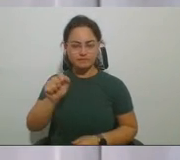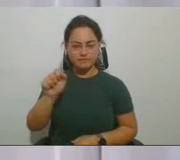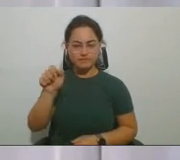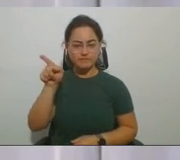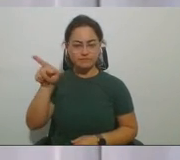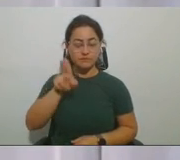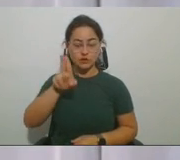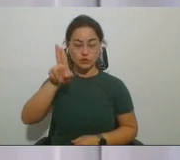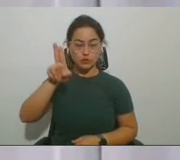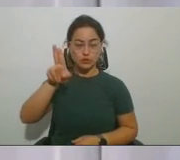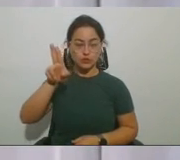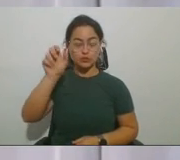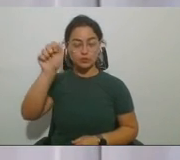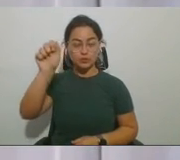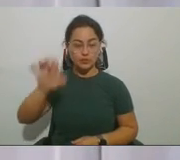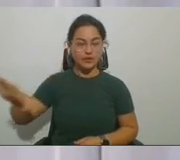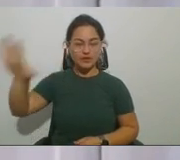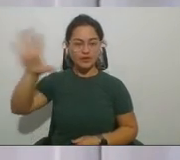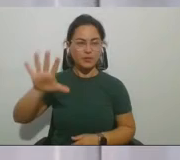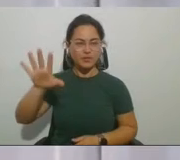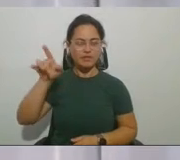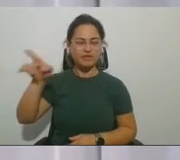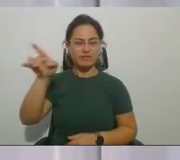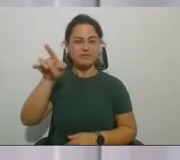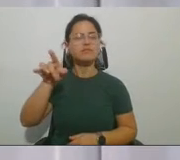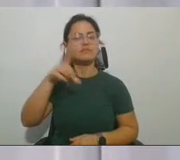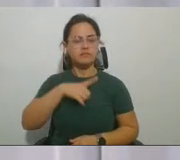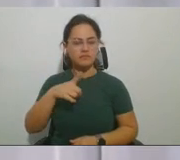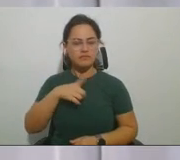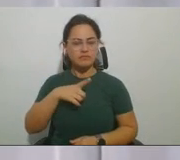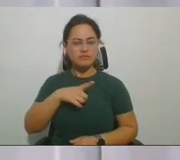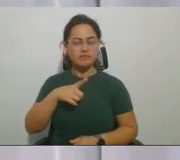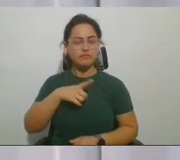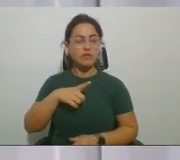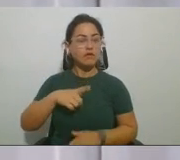descriminalizado e, efetivamente,